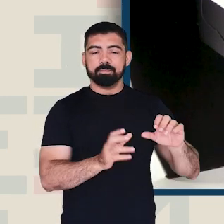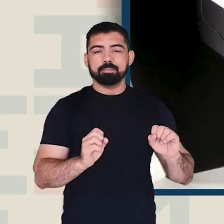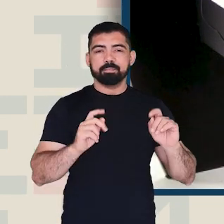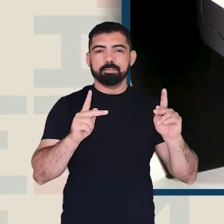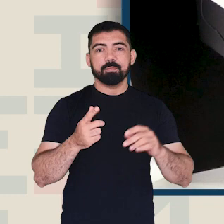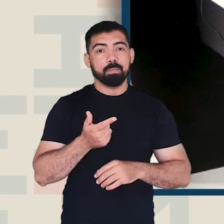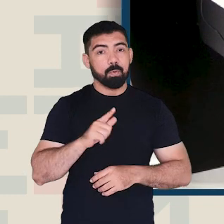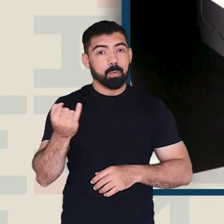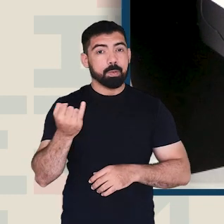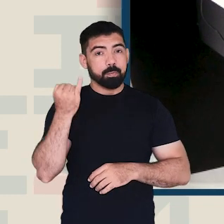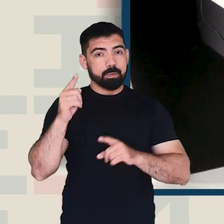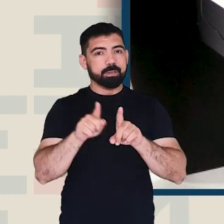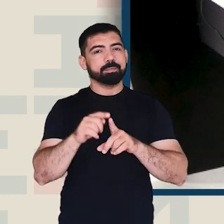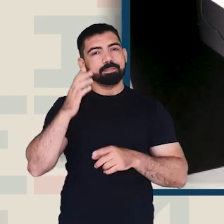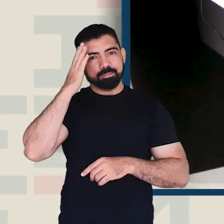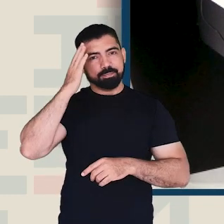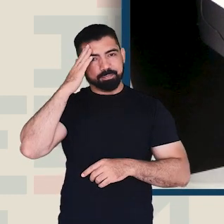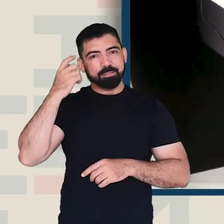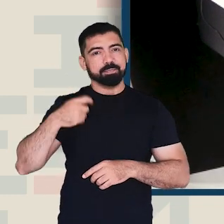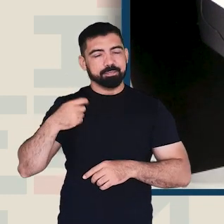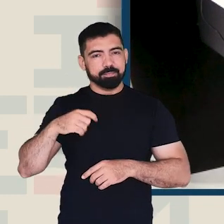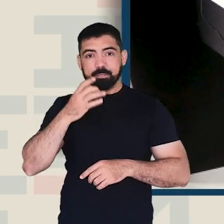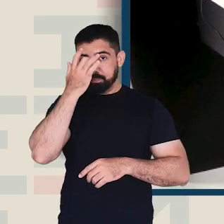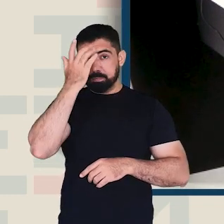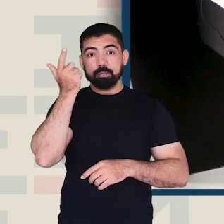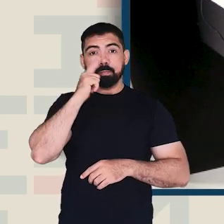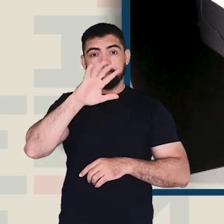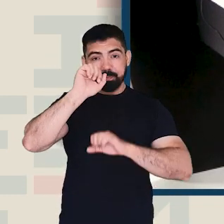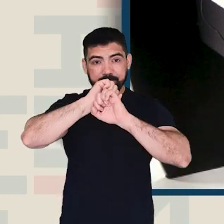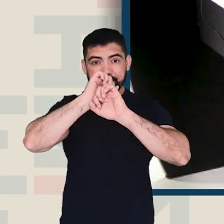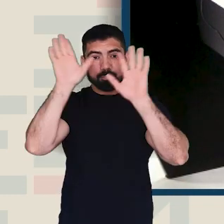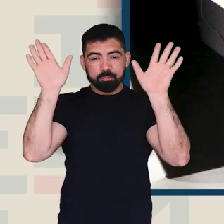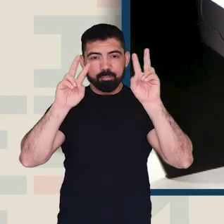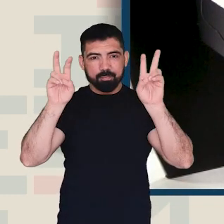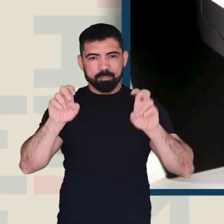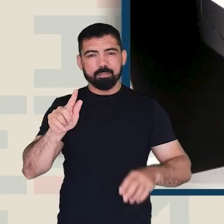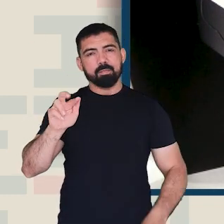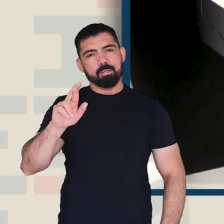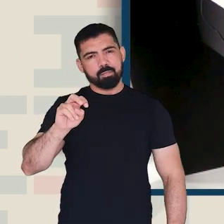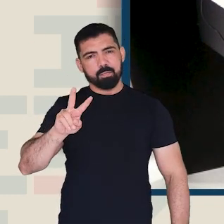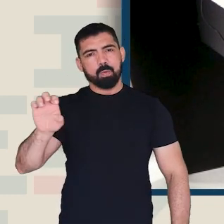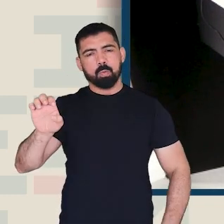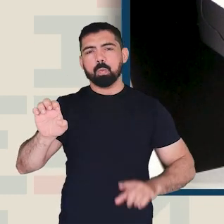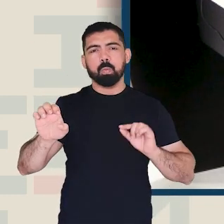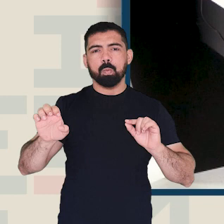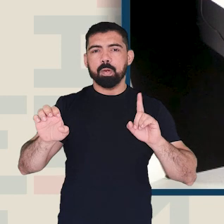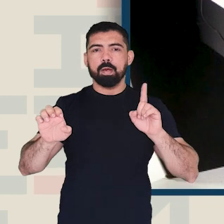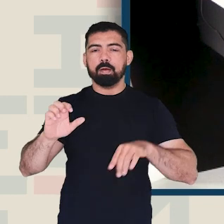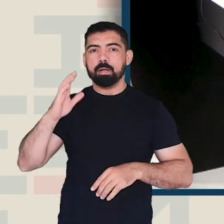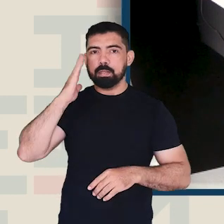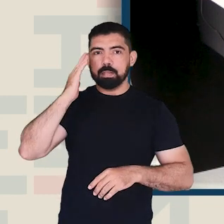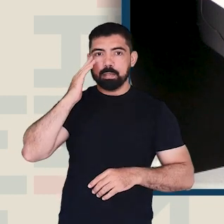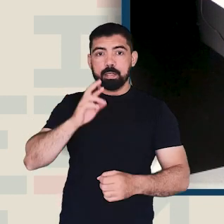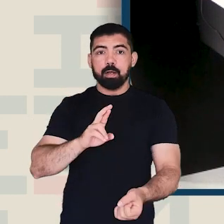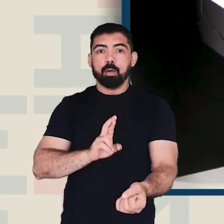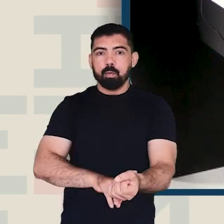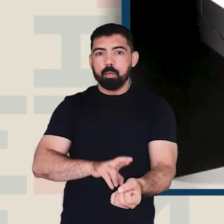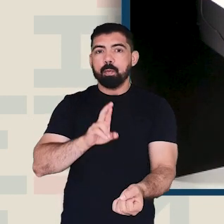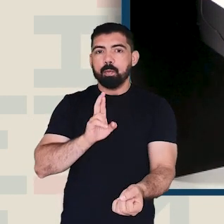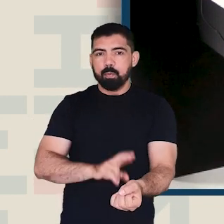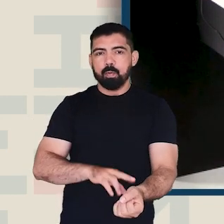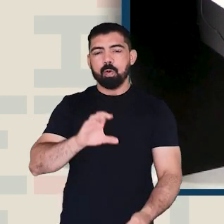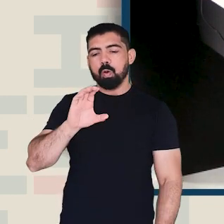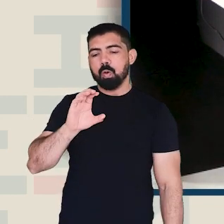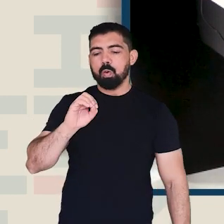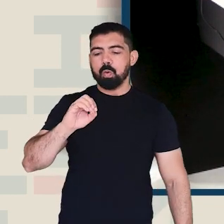Uma outra coisa que é importante entender para facilitar essa compreensão do groove é entender sobre compasso, porque aí